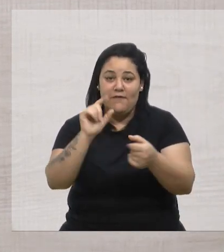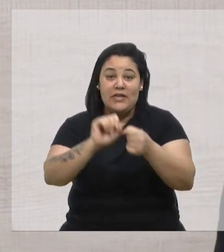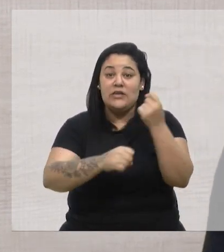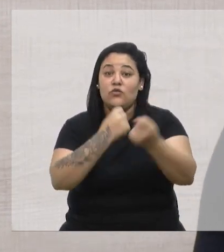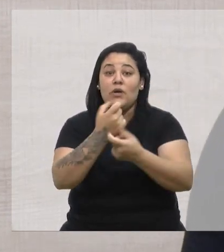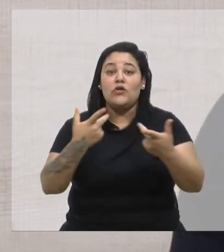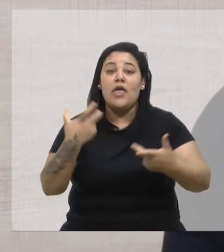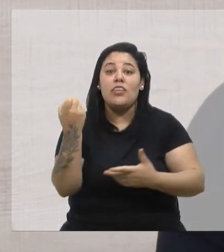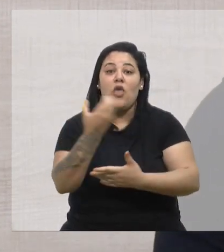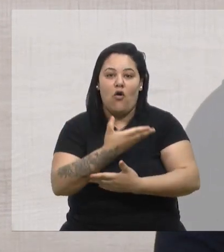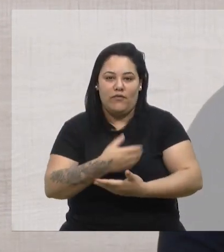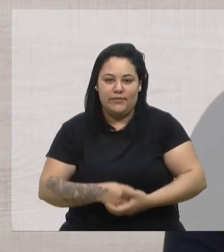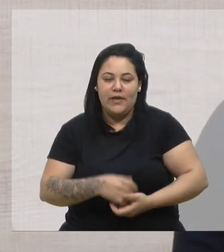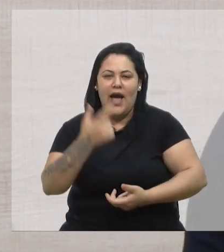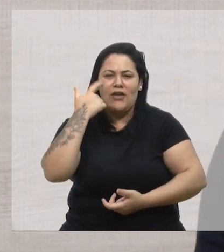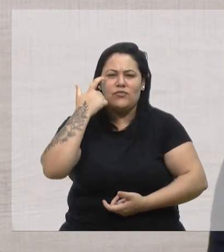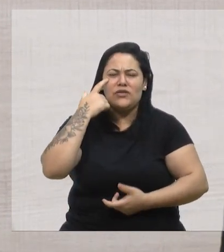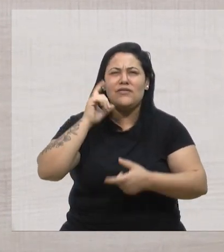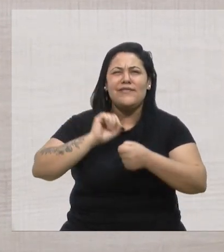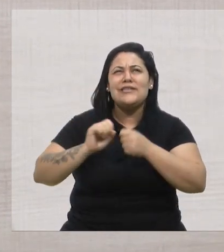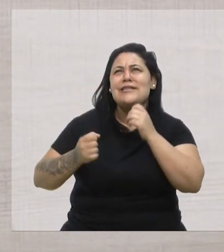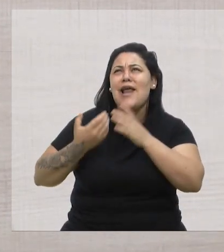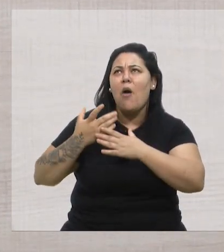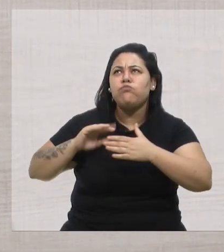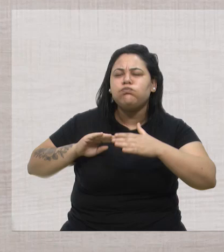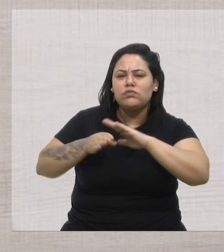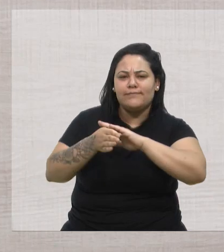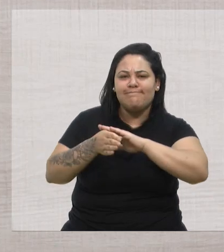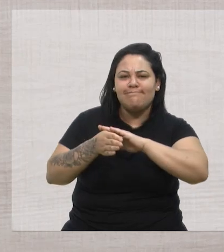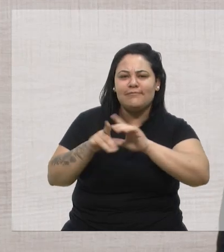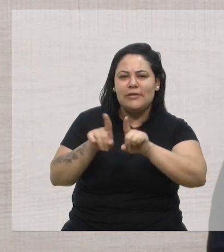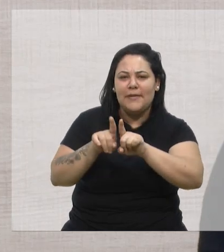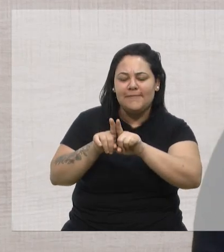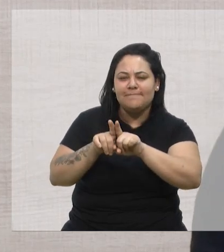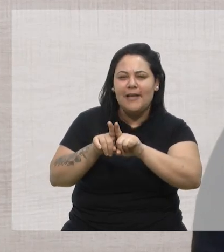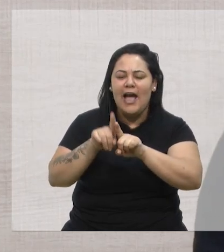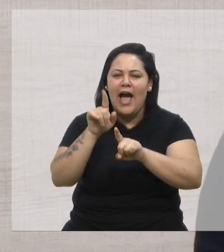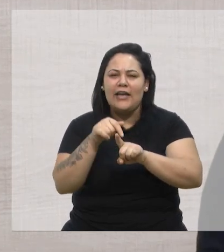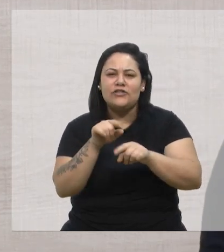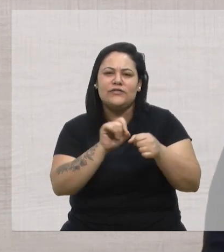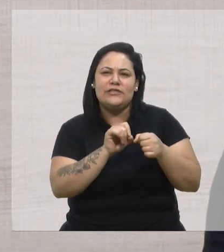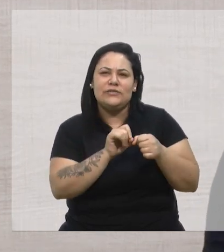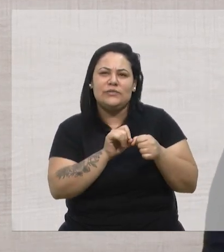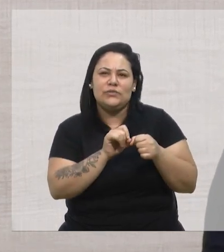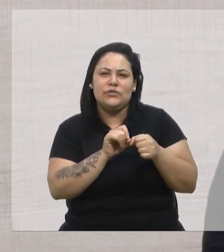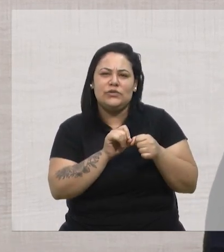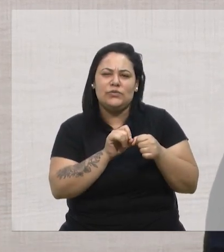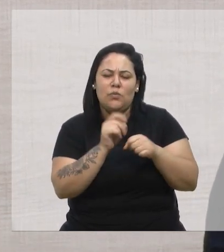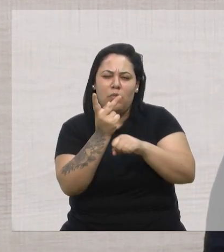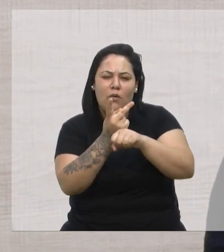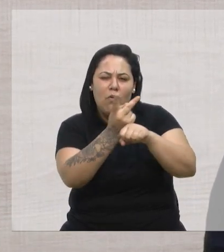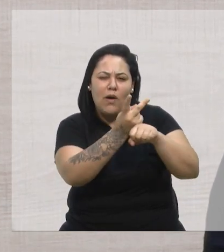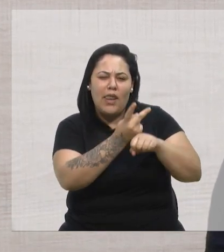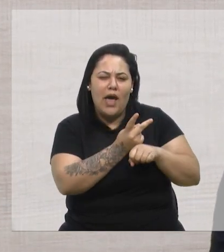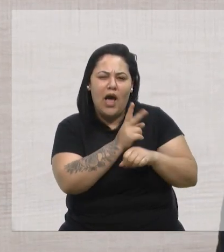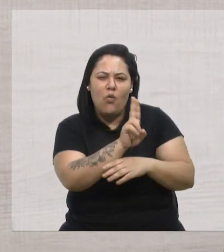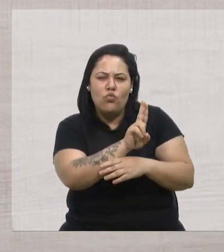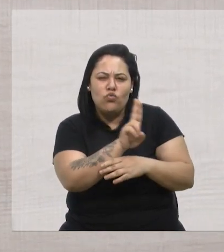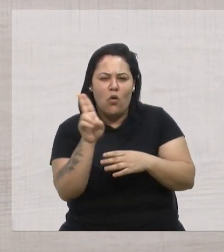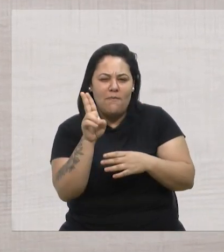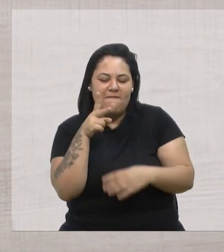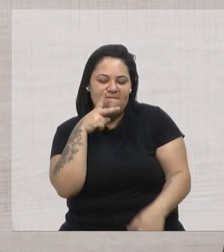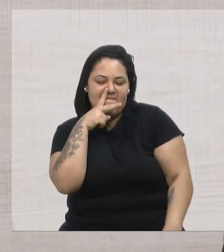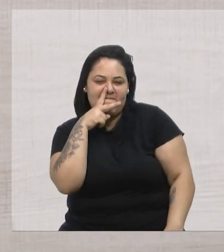né? E daí nós pensamos assim em fazer uma adaptação. E aí nós partimos para